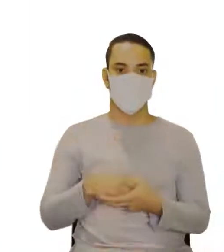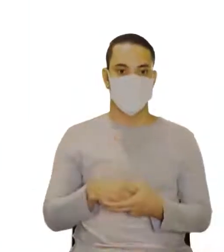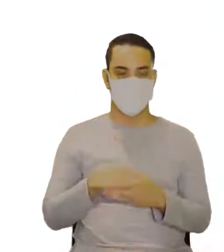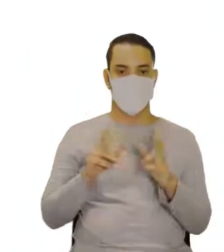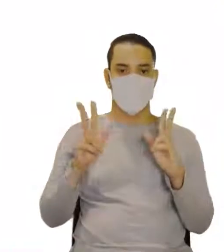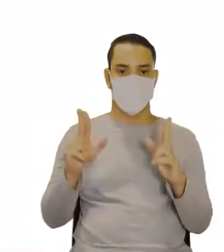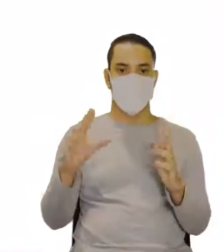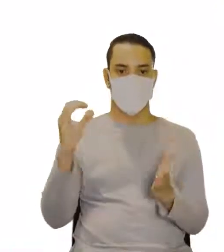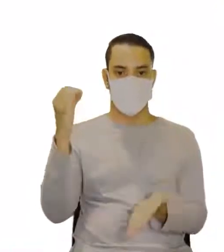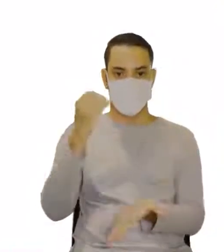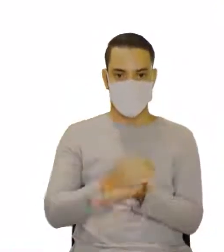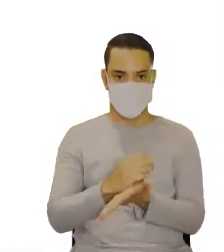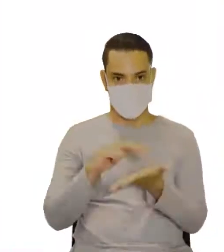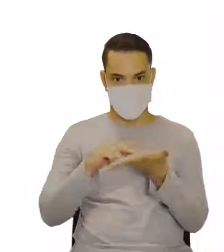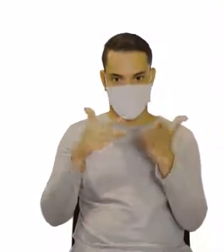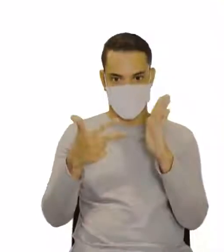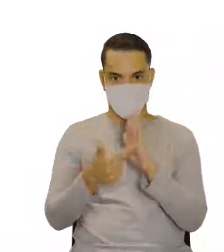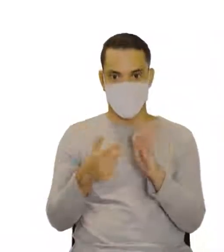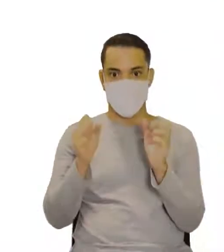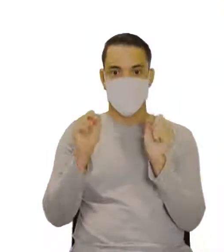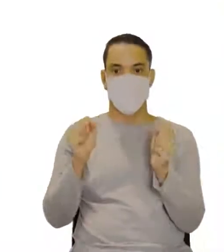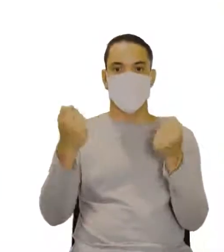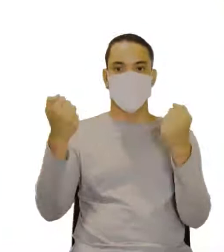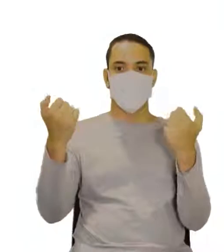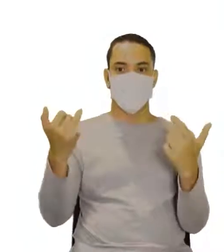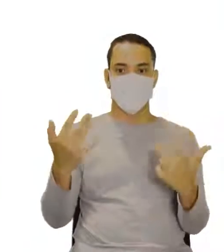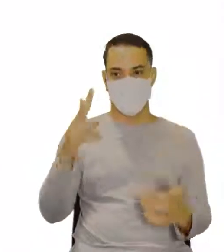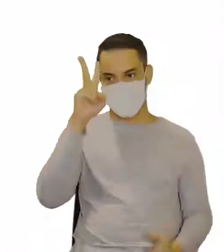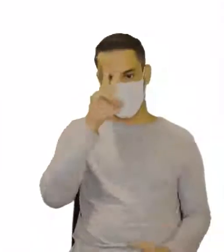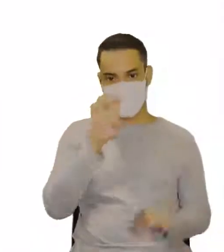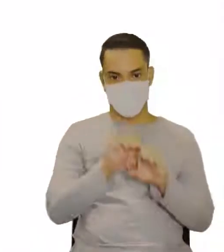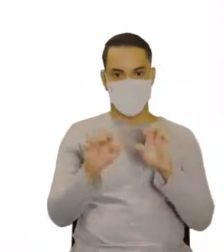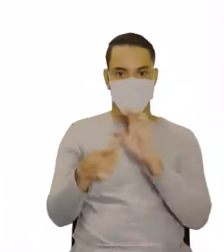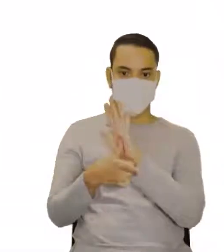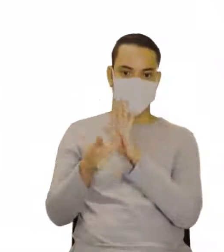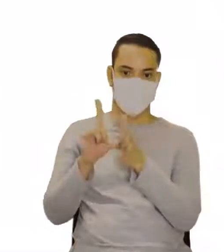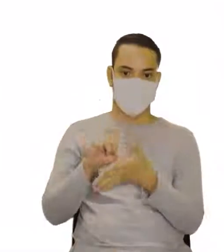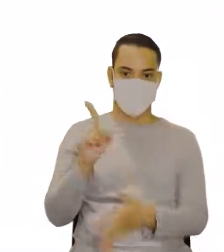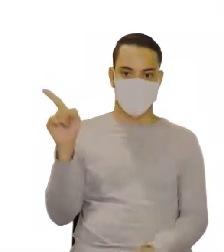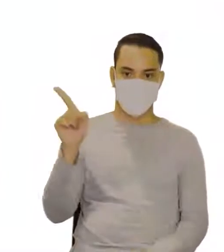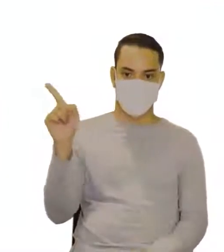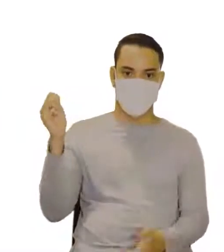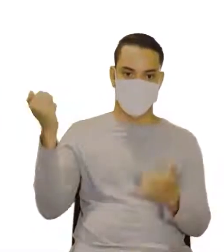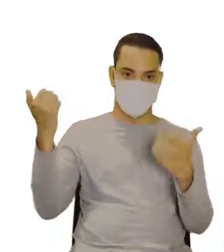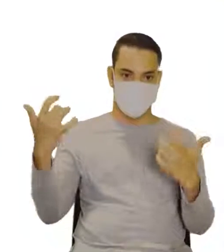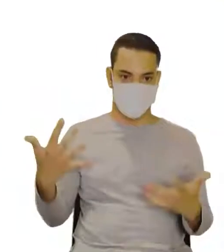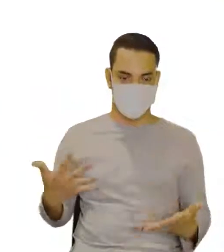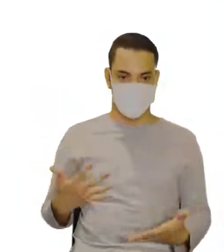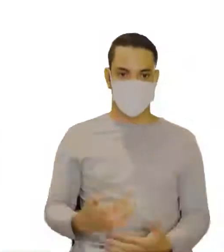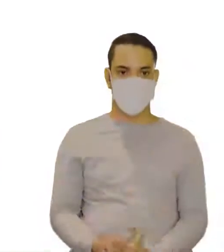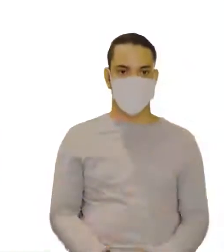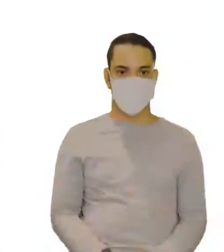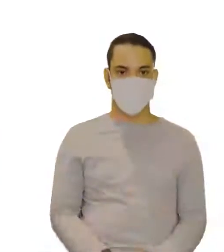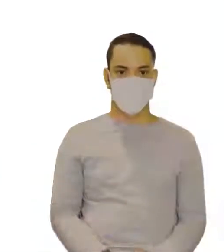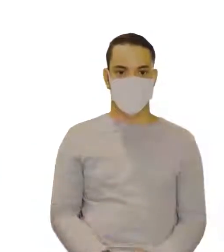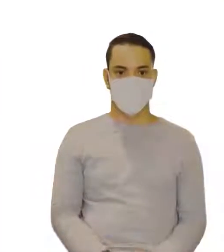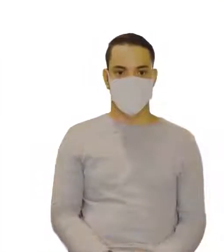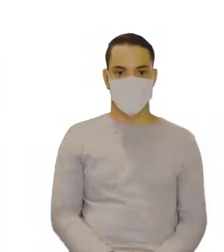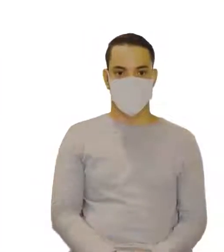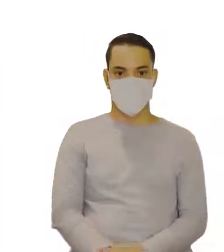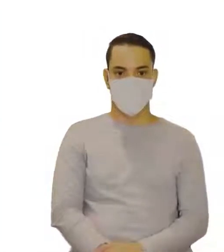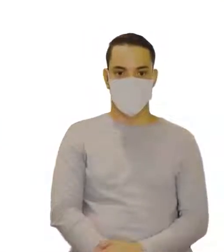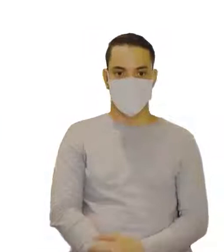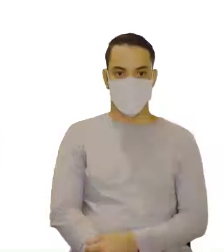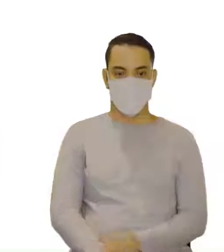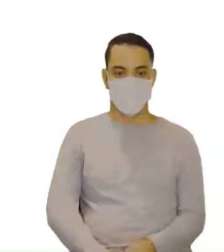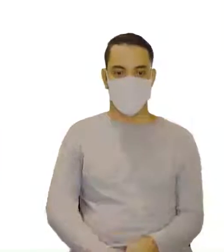seja zero, nós podemos escrever o seguinte, lembra da equação anterior, que é essa daqui, ó? Eu vou igualar esse cara aqui, igual